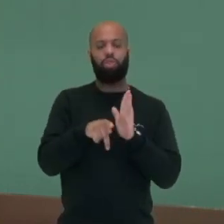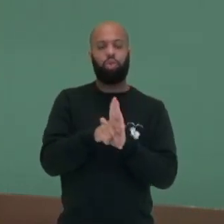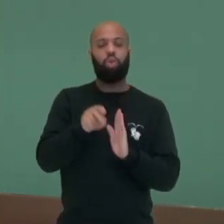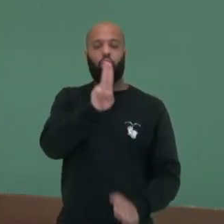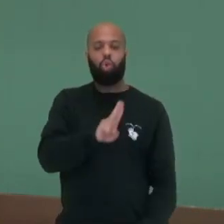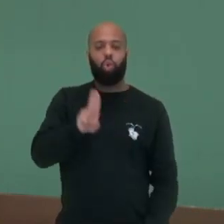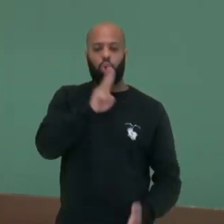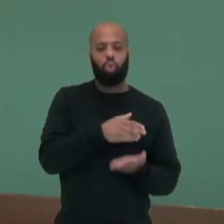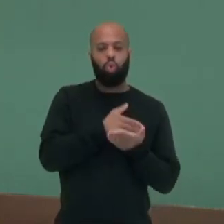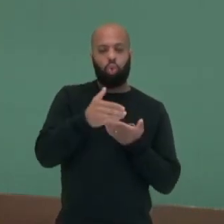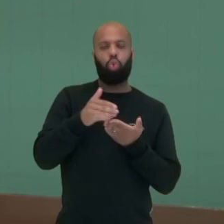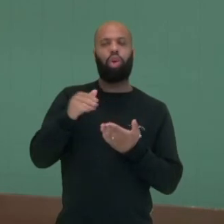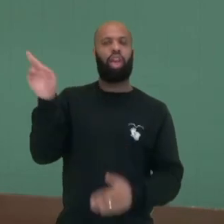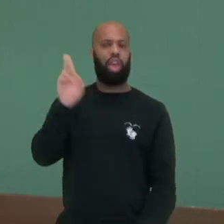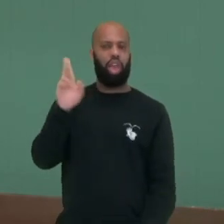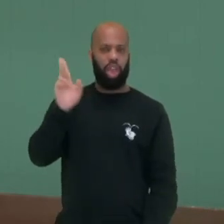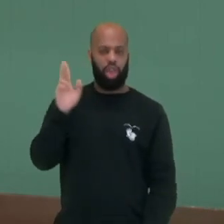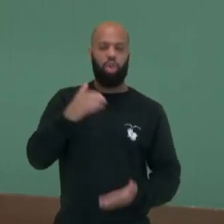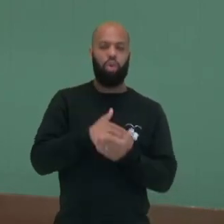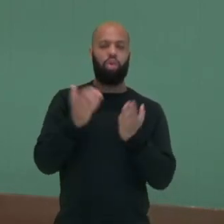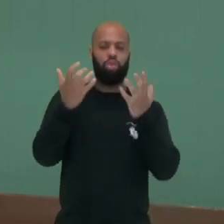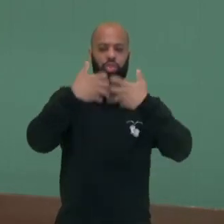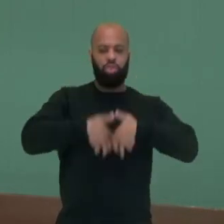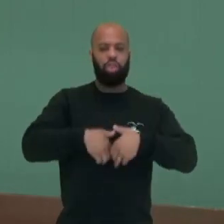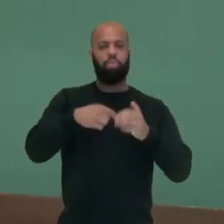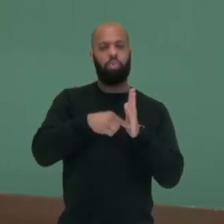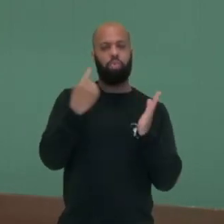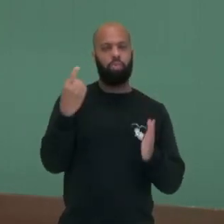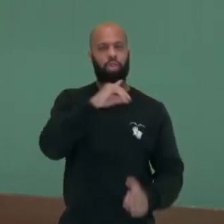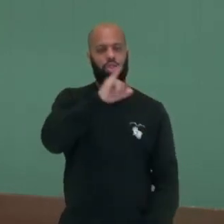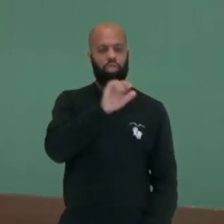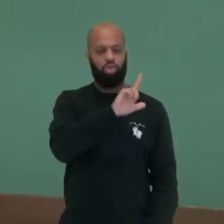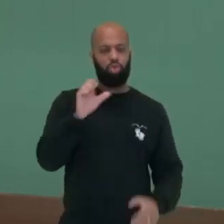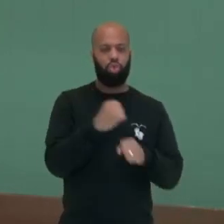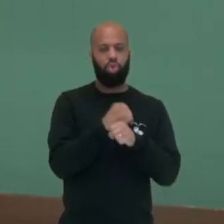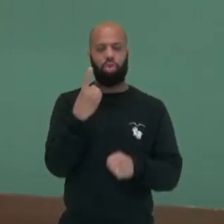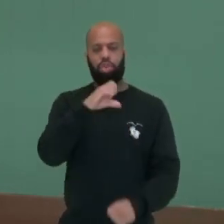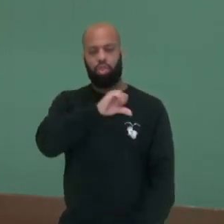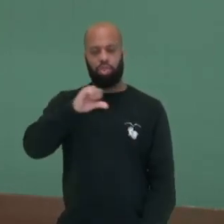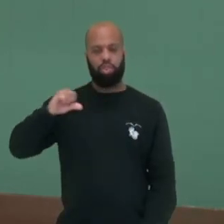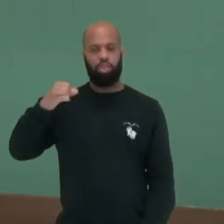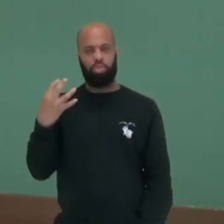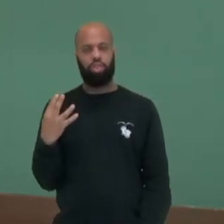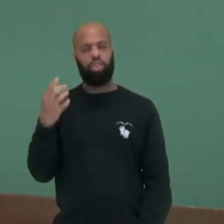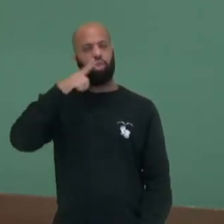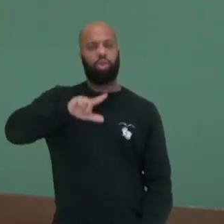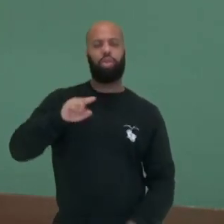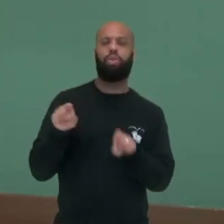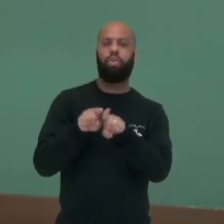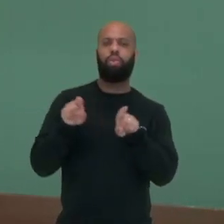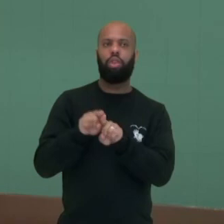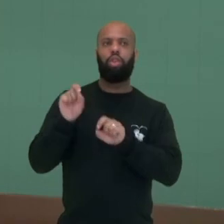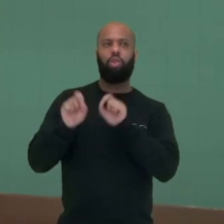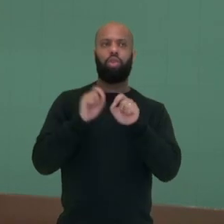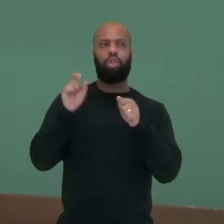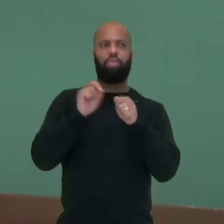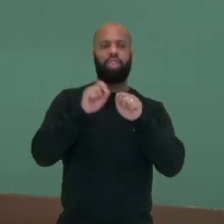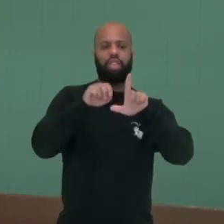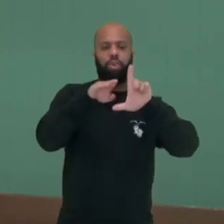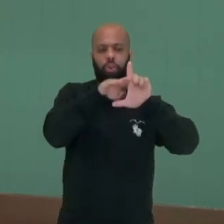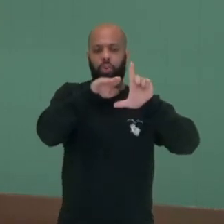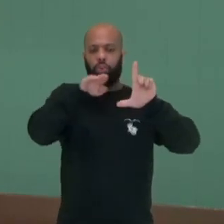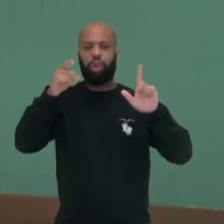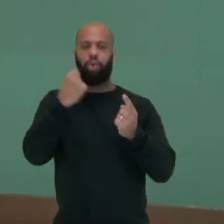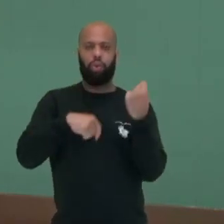adoção do Plano Real, que entrou em vigor em 1º de julho de 1994 e conseguiu estabilizar